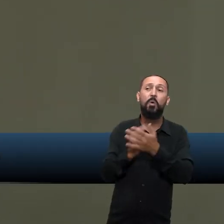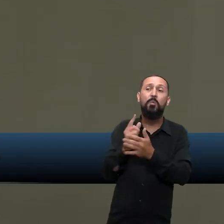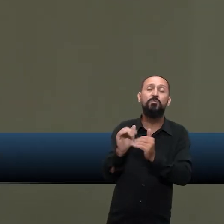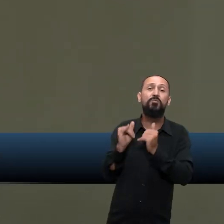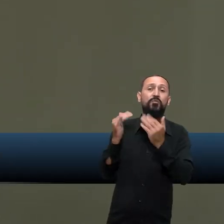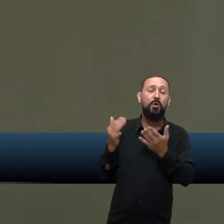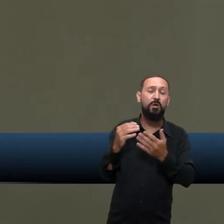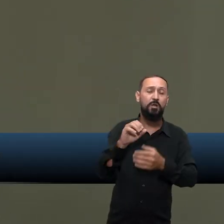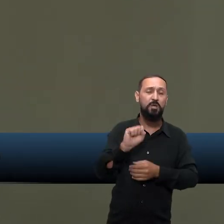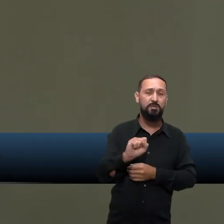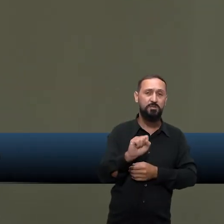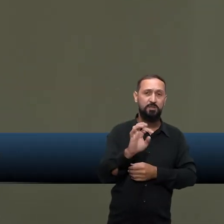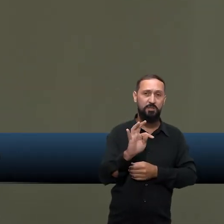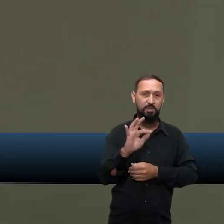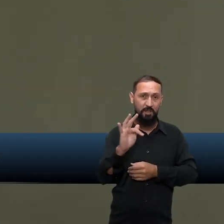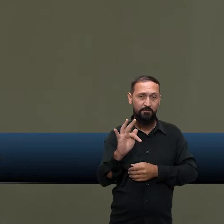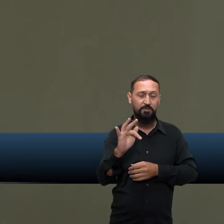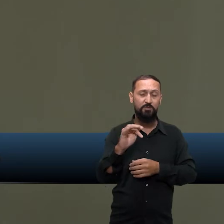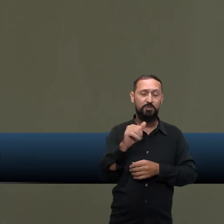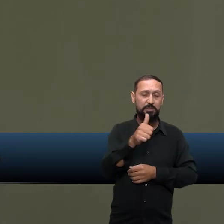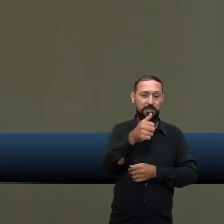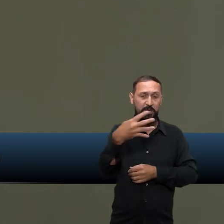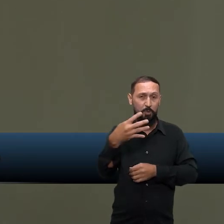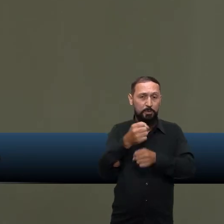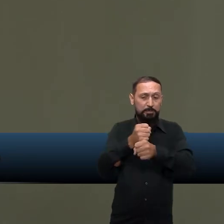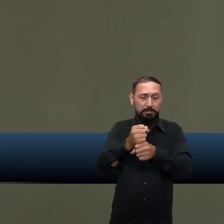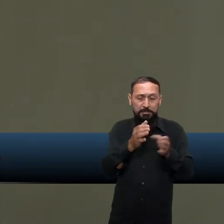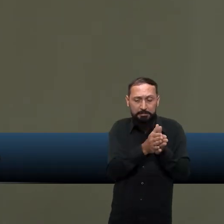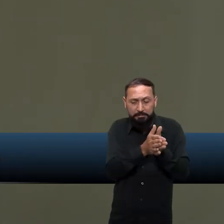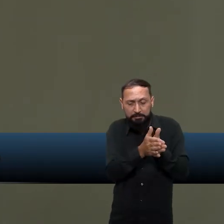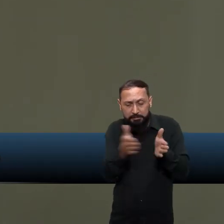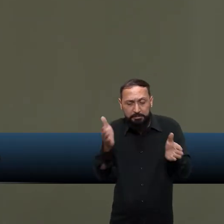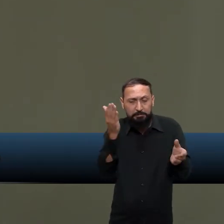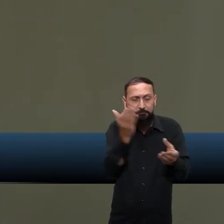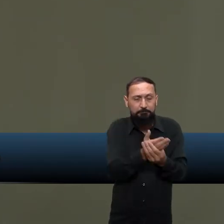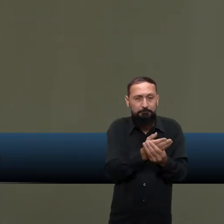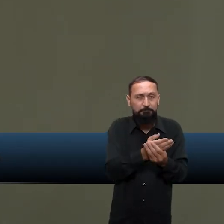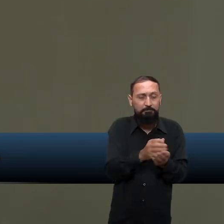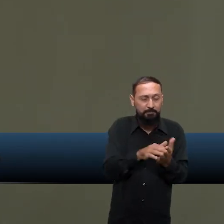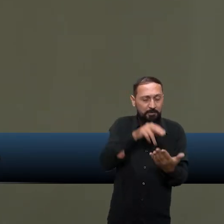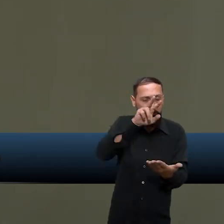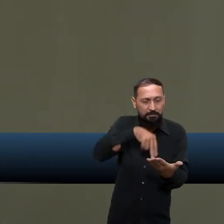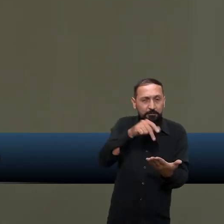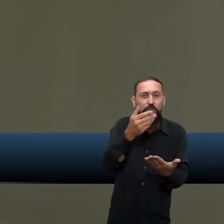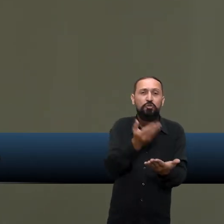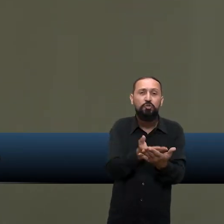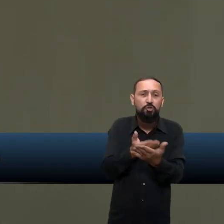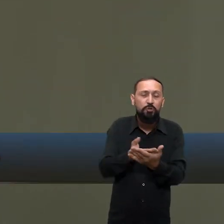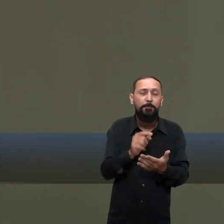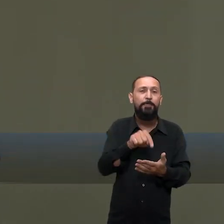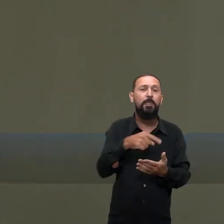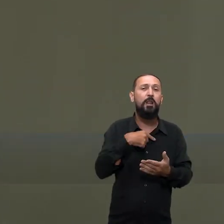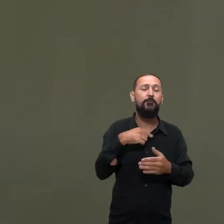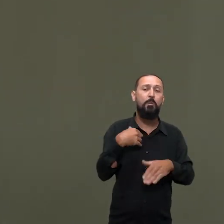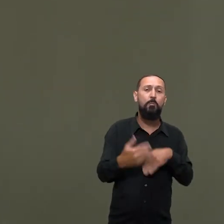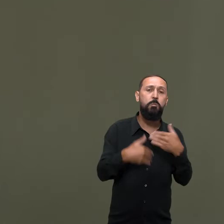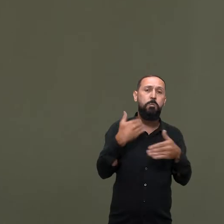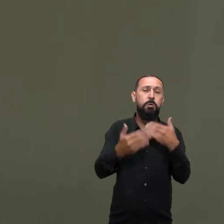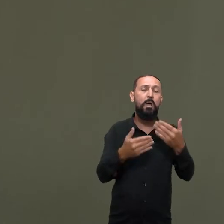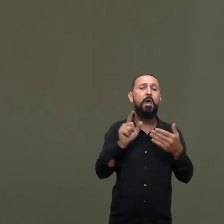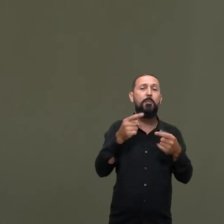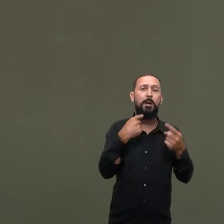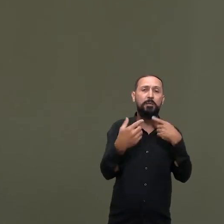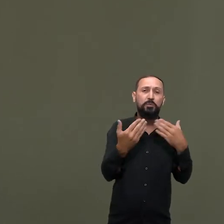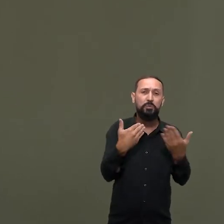a jurisprudência do Supremo durante os 14 anos da tramitação dessas 3 ações, ela foi